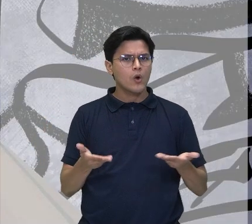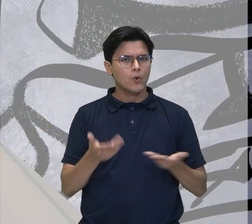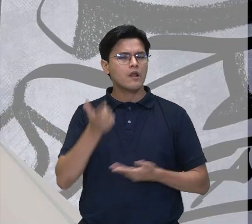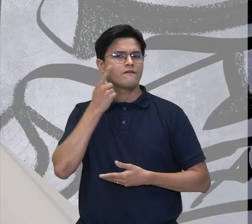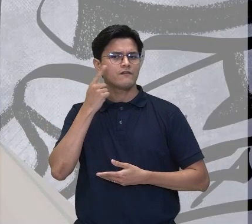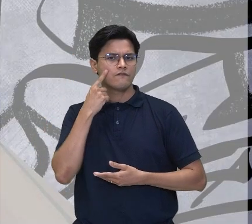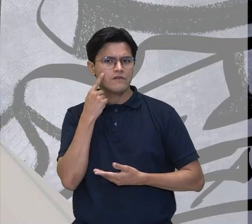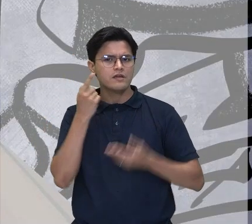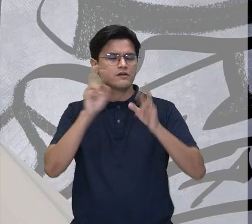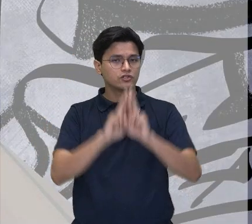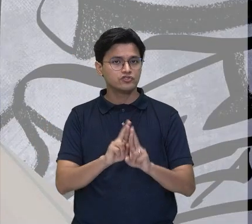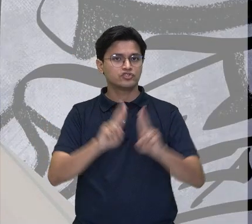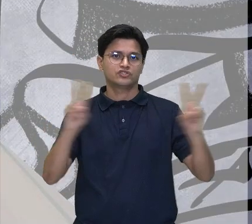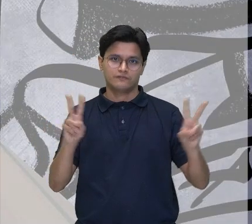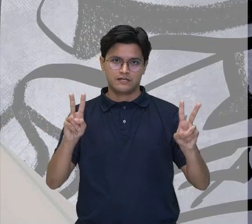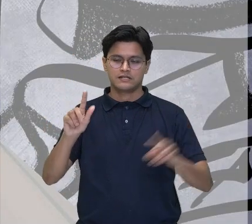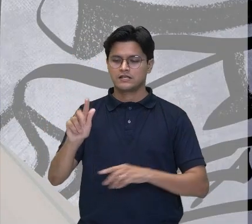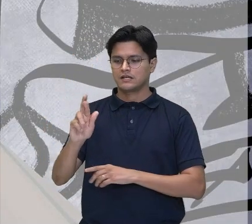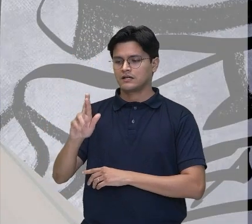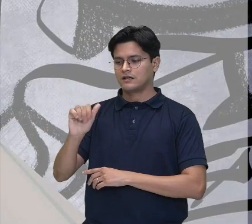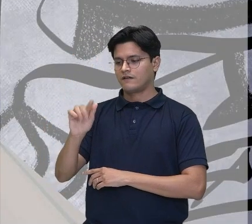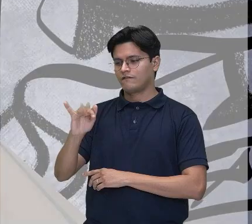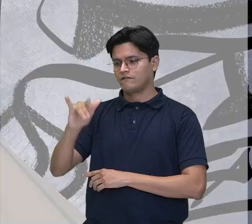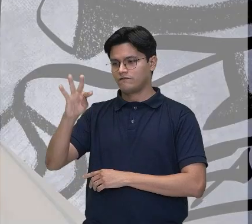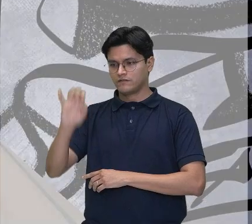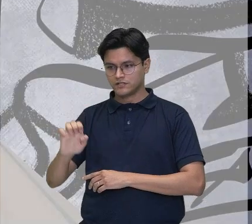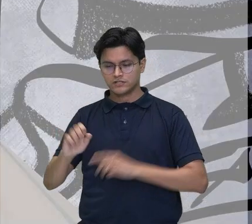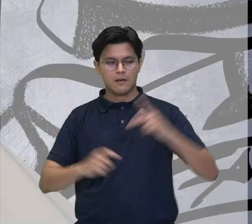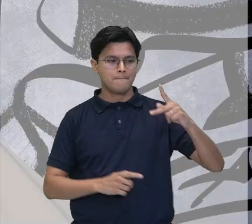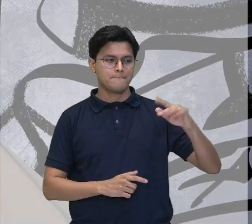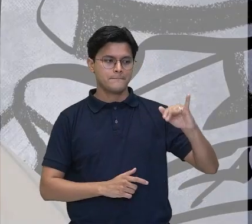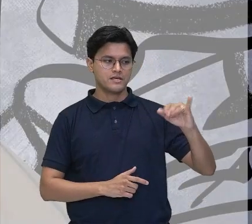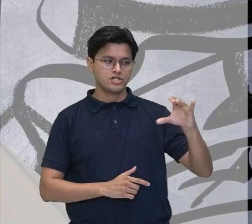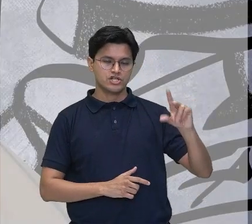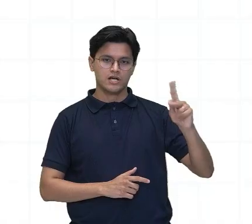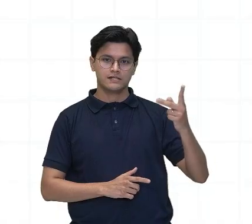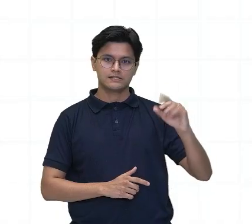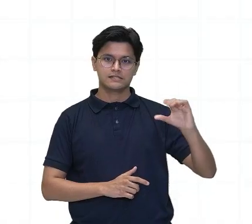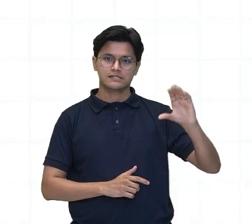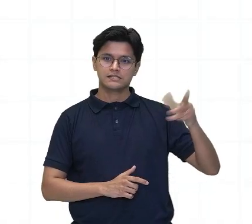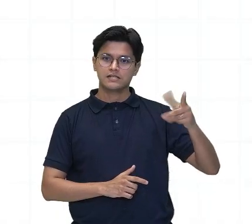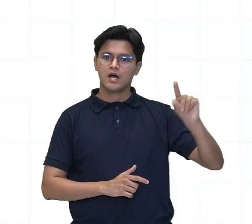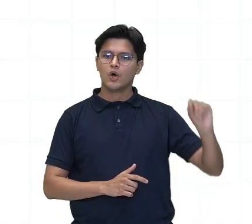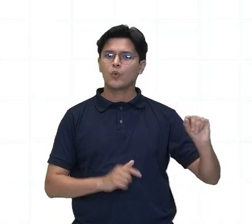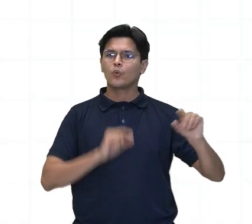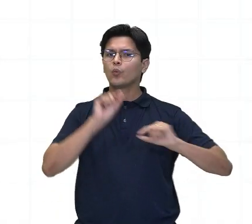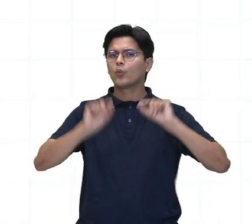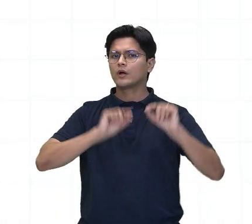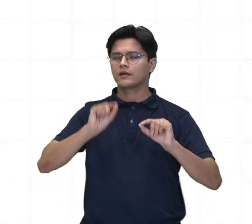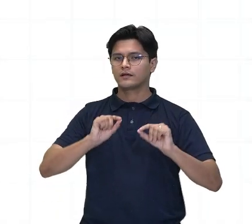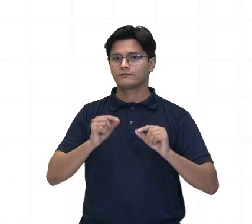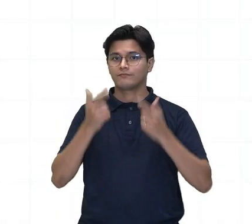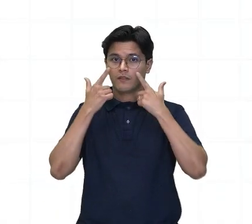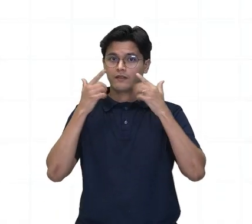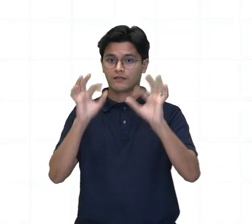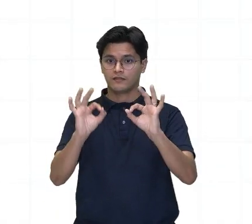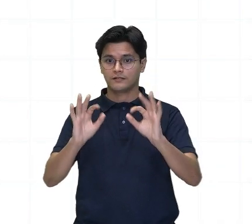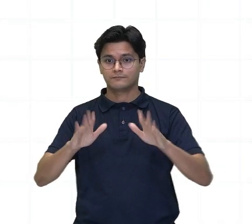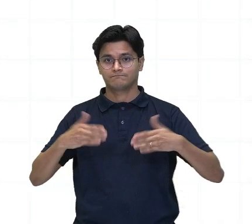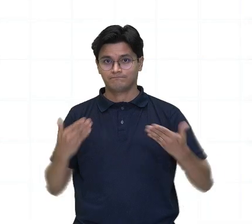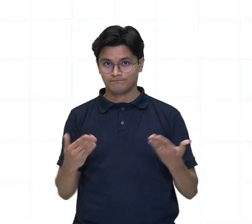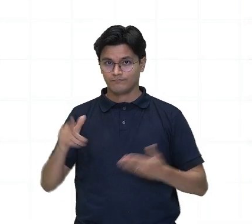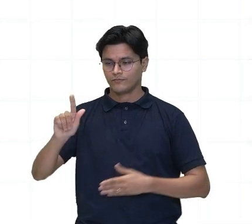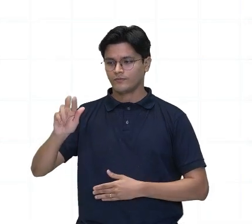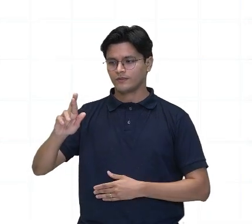o que é grafite e pichação. Prestem atenção. Muito bem, então